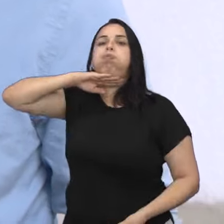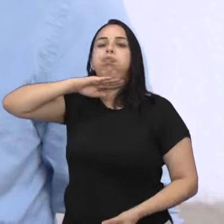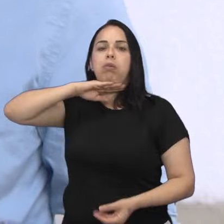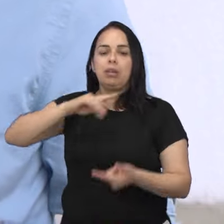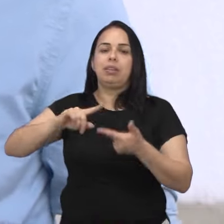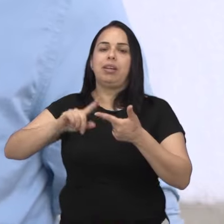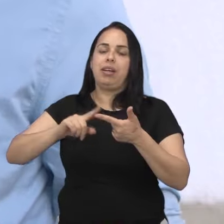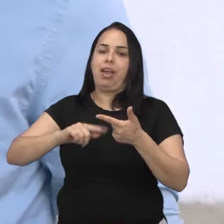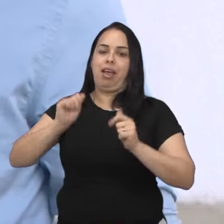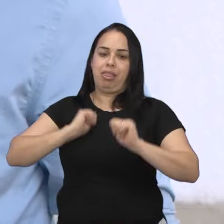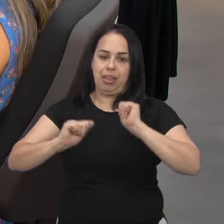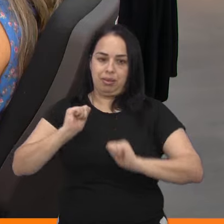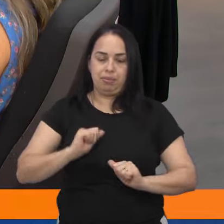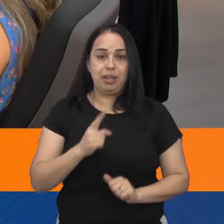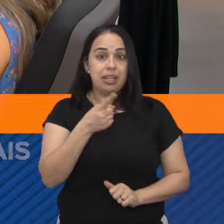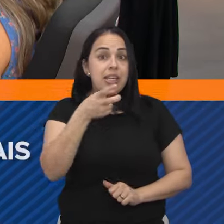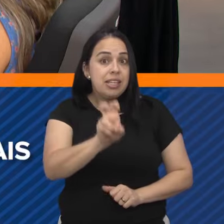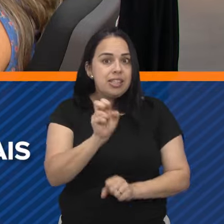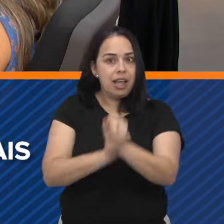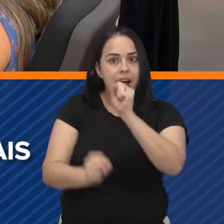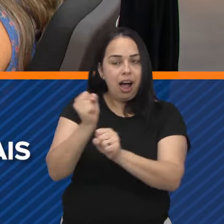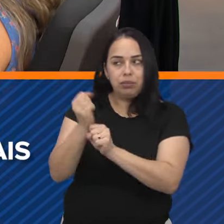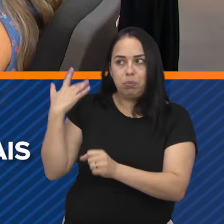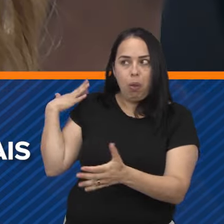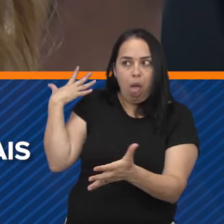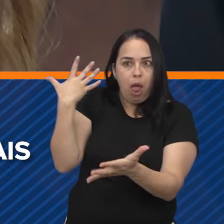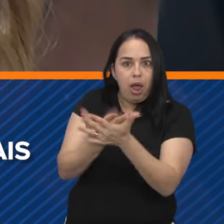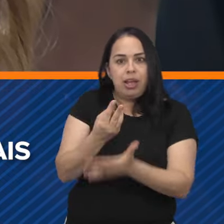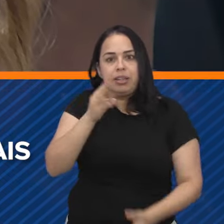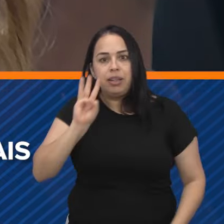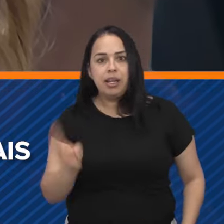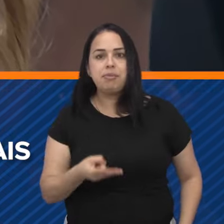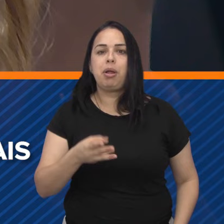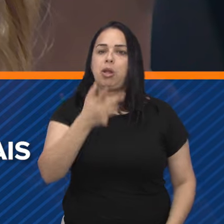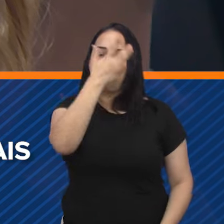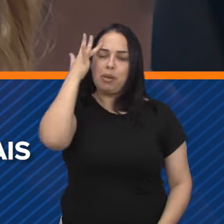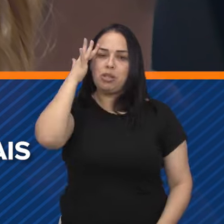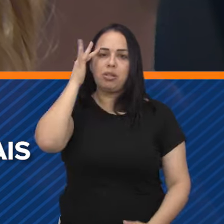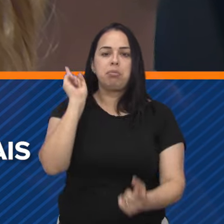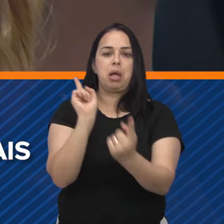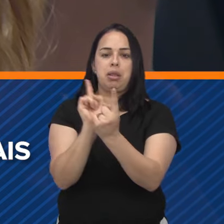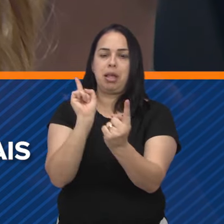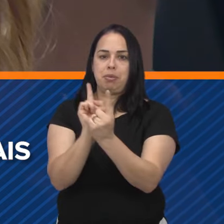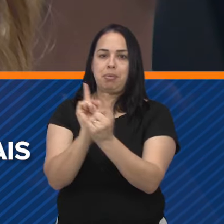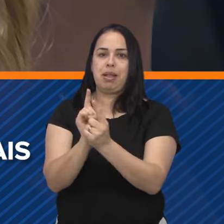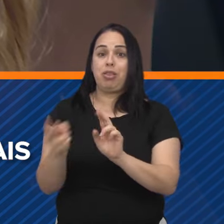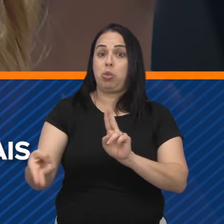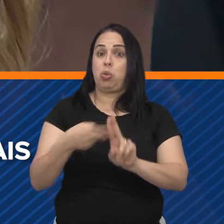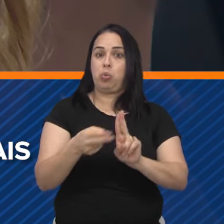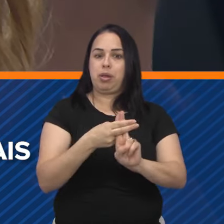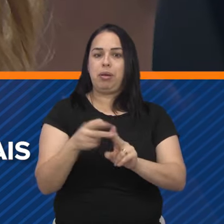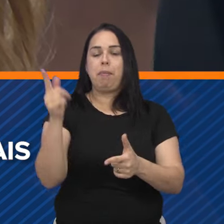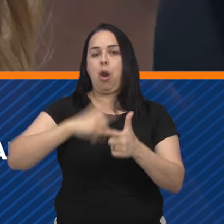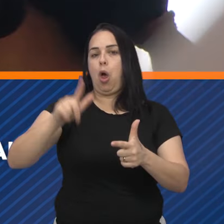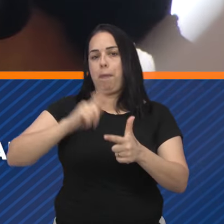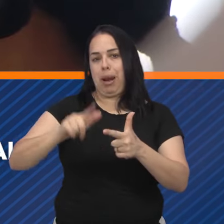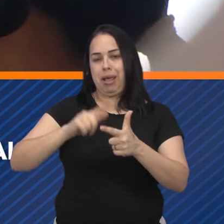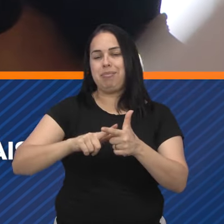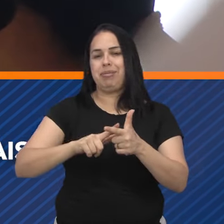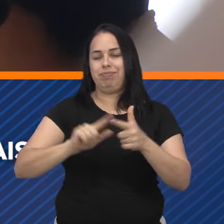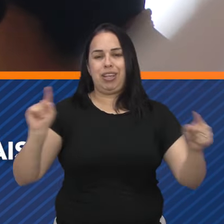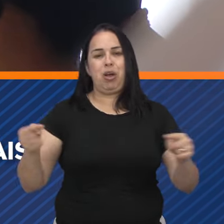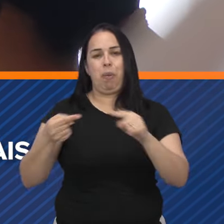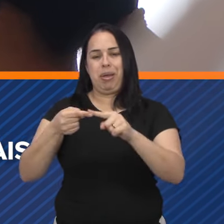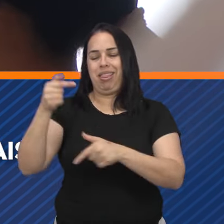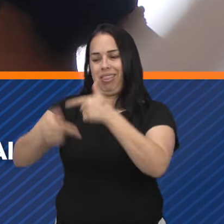e também a ansiedade nos últimos 15 anos quase 3 milhões de pessoas foram atendidas pelo SUS por